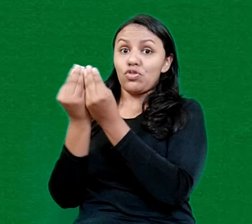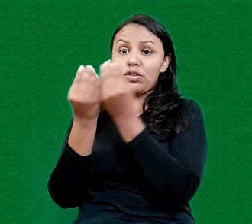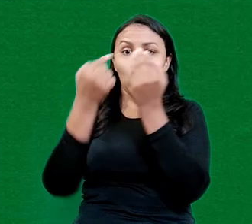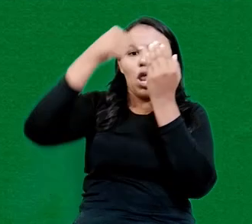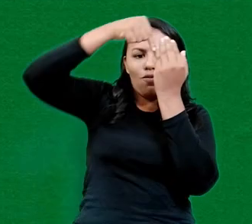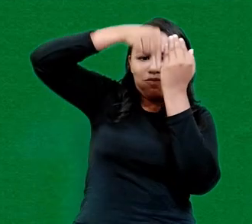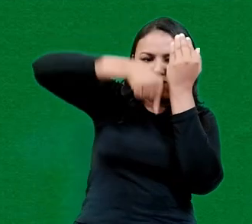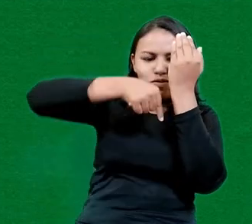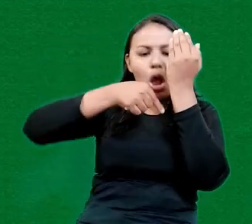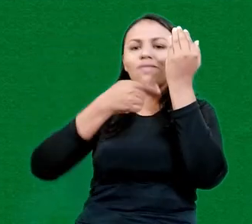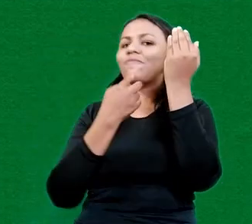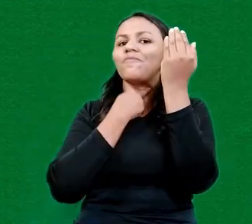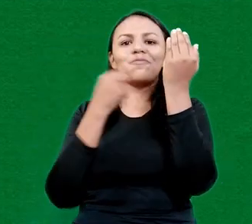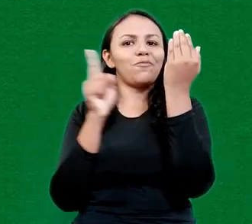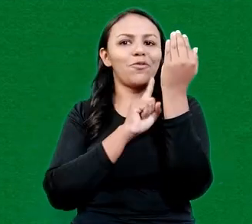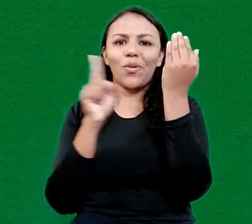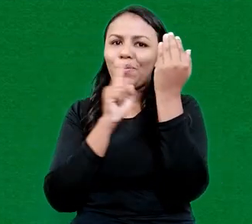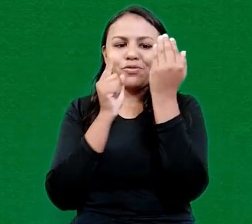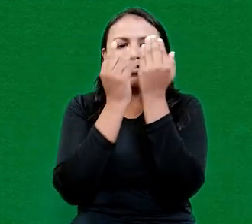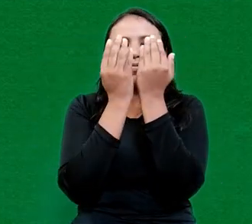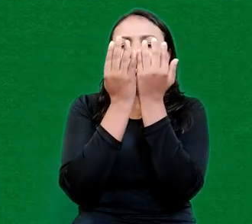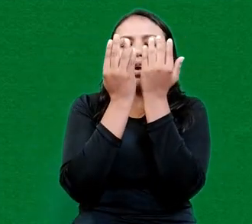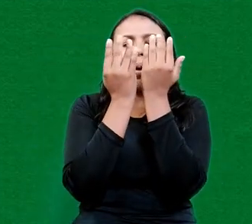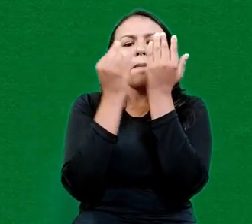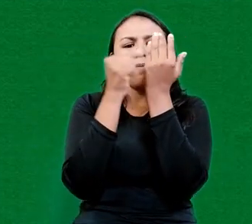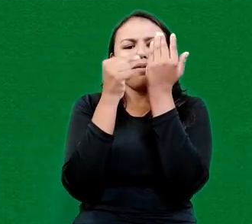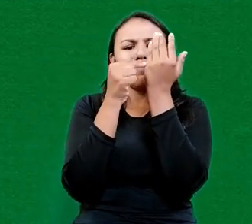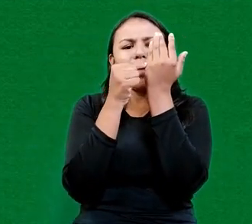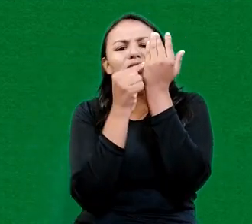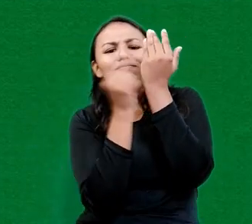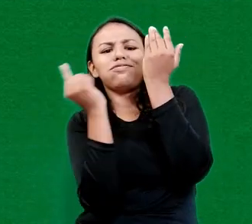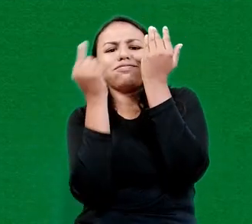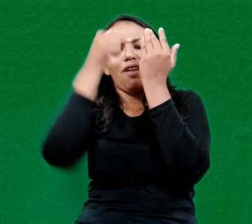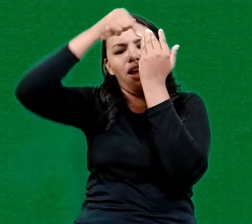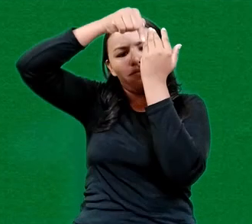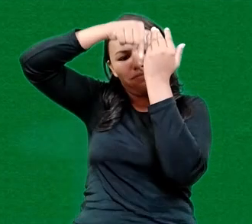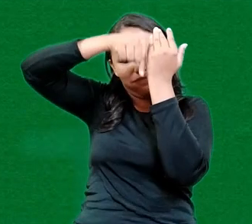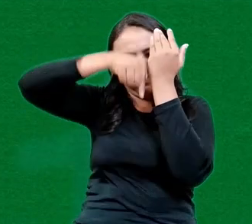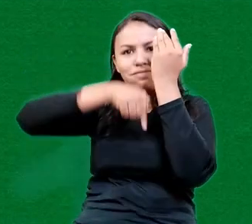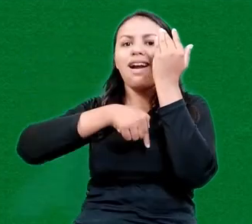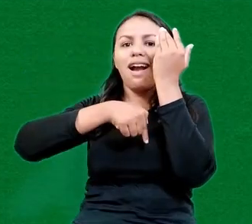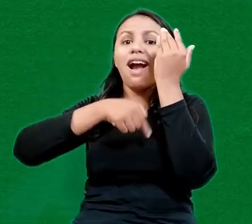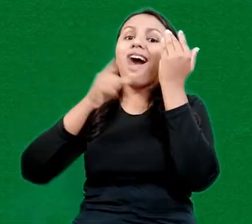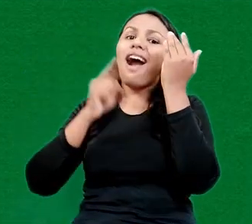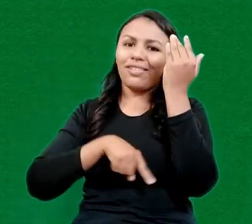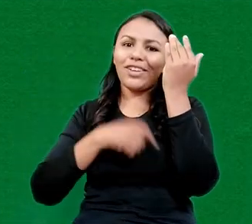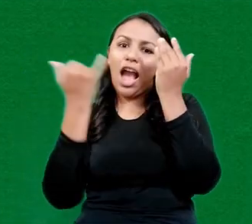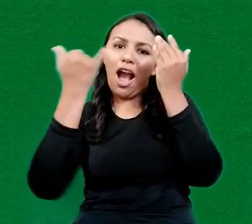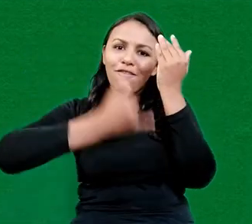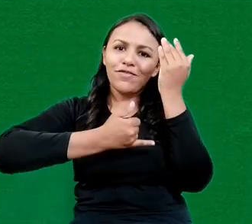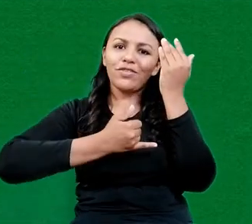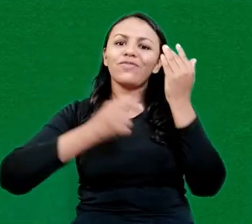para atravessar a barreira, a mucosa intestinal, e essa substância ela atravessa. Quando ela atravessa, ela vai ativar o